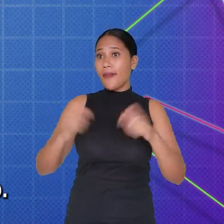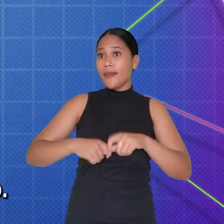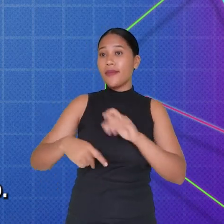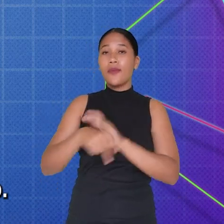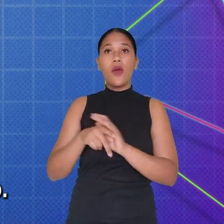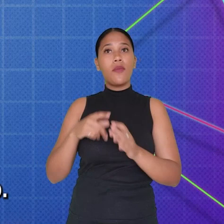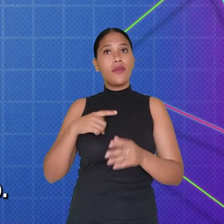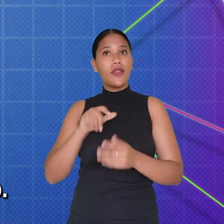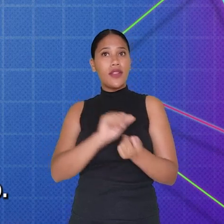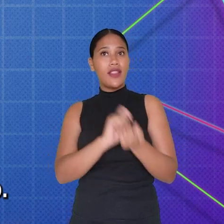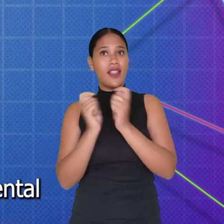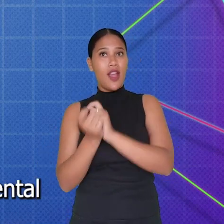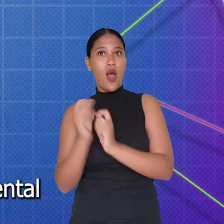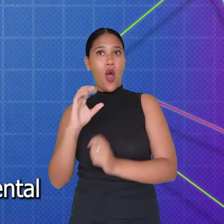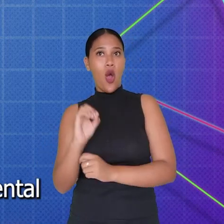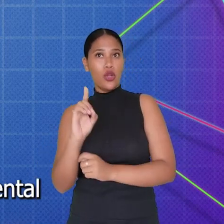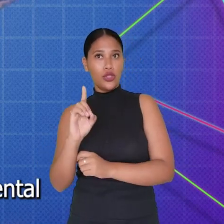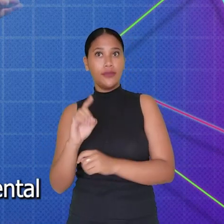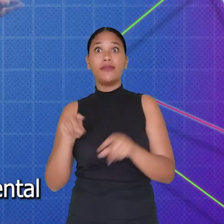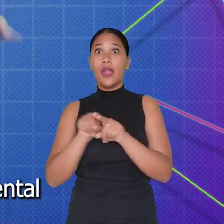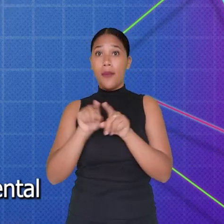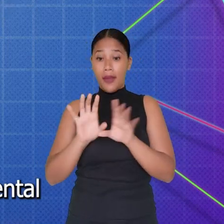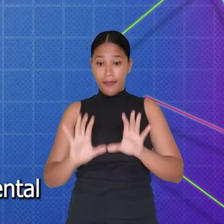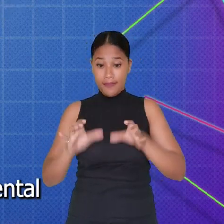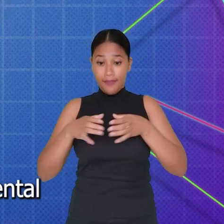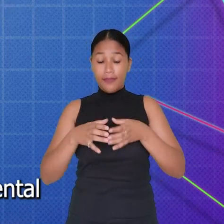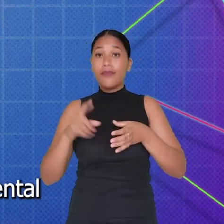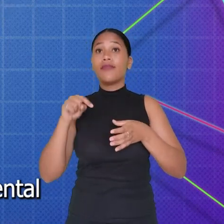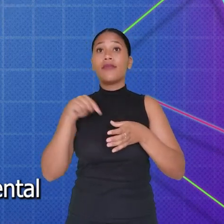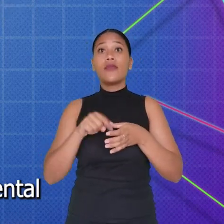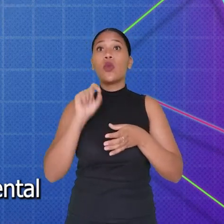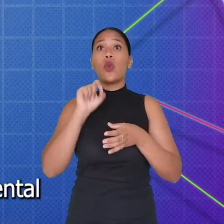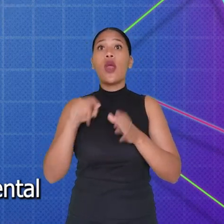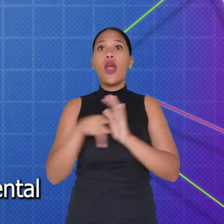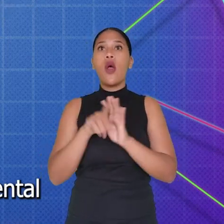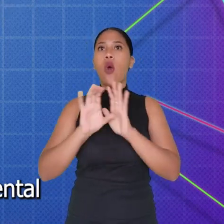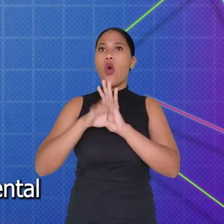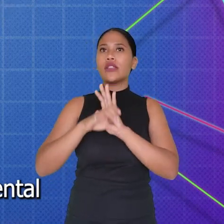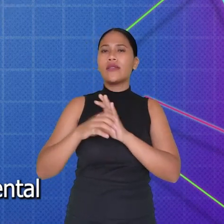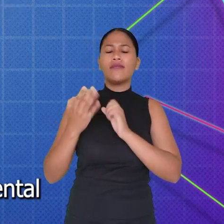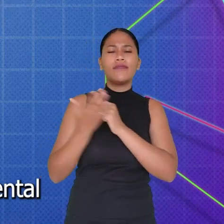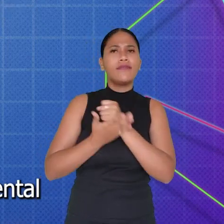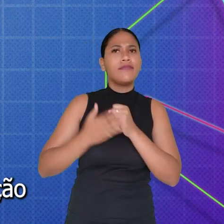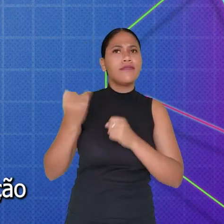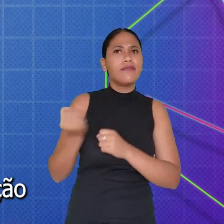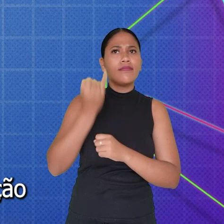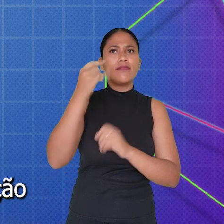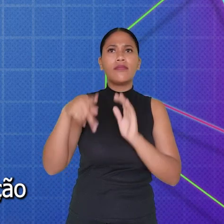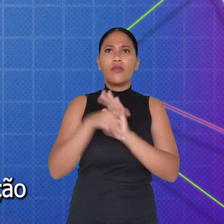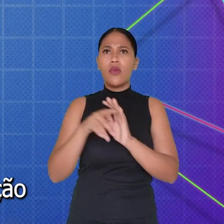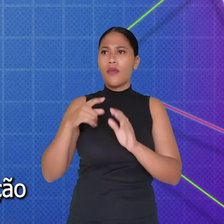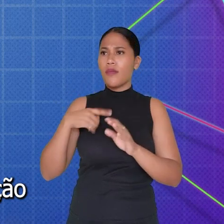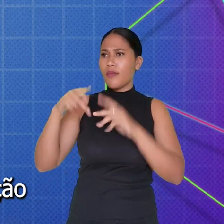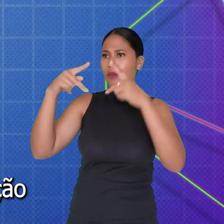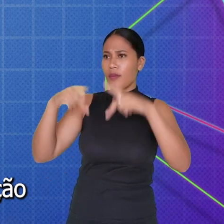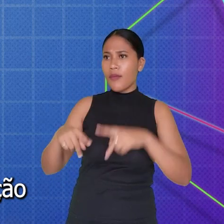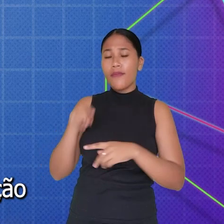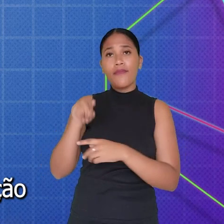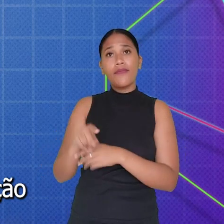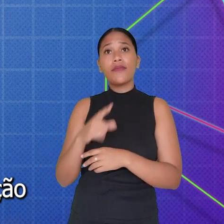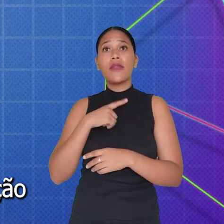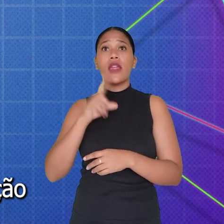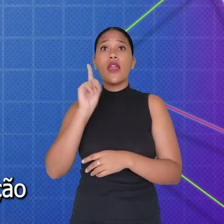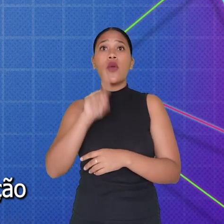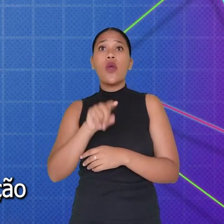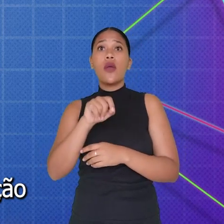capacidade de adaptação do código. Encapsulamento. O encapsulamento é um conceito fundamental da programação orientada a objetos,